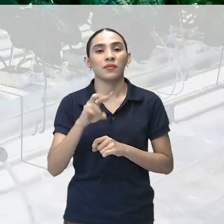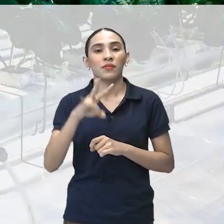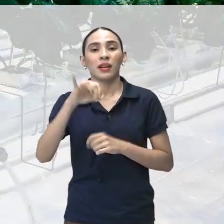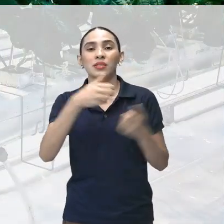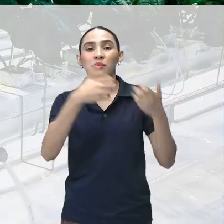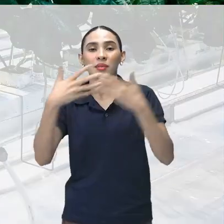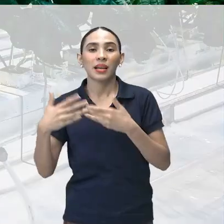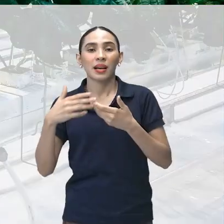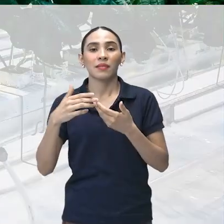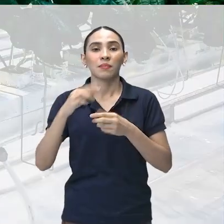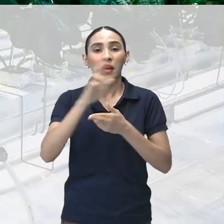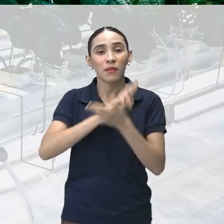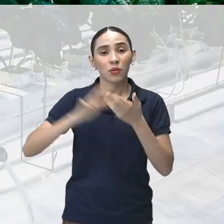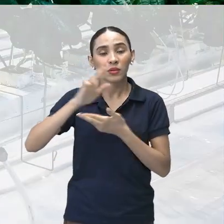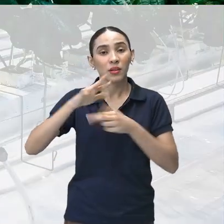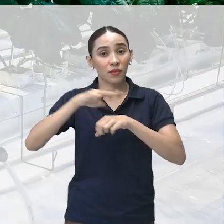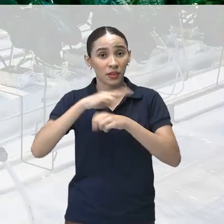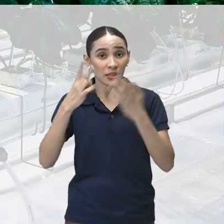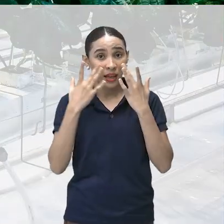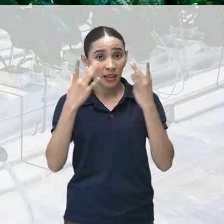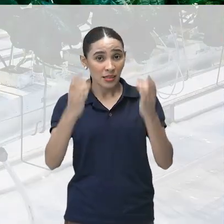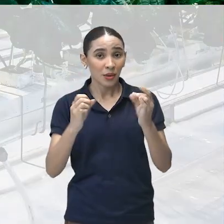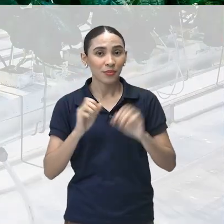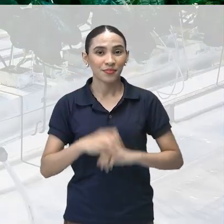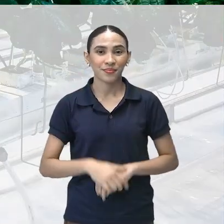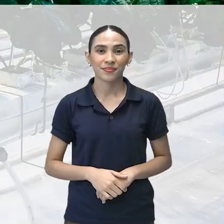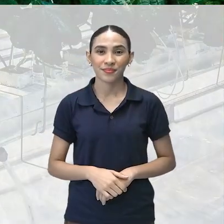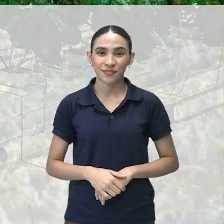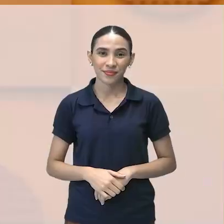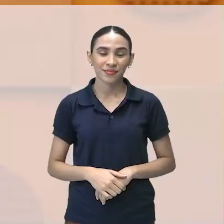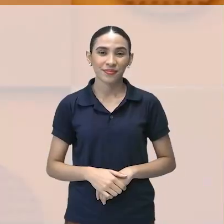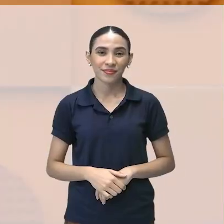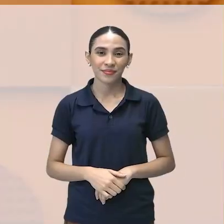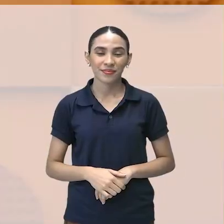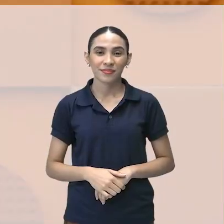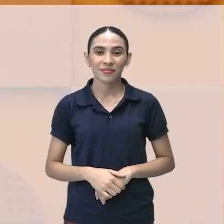sobre a Revolução Verde. Prestem atenção.